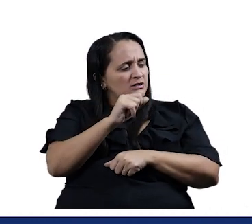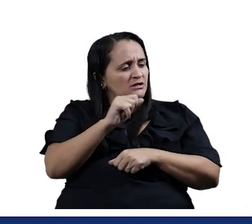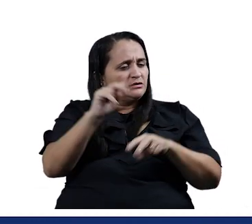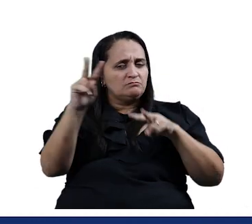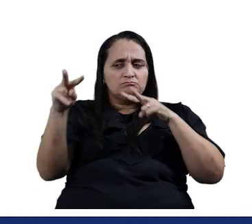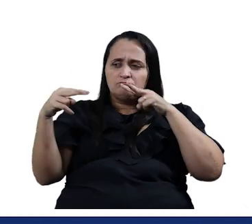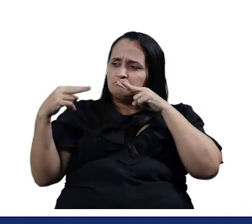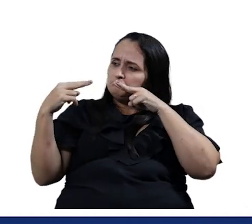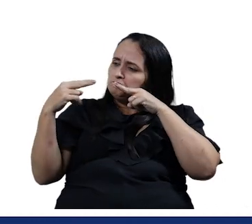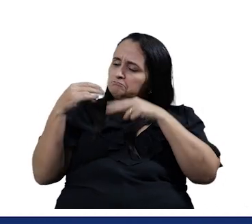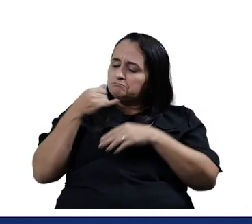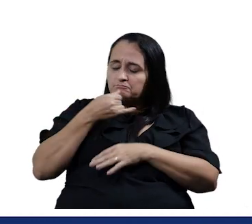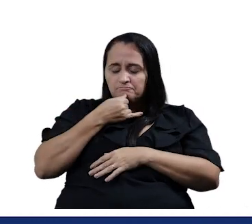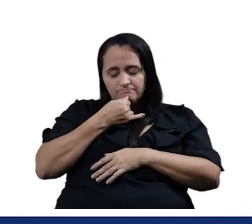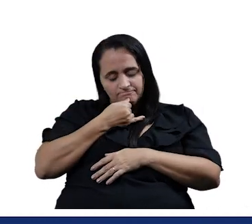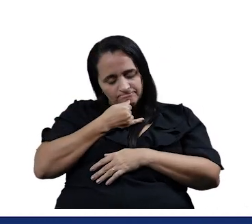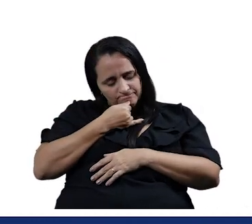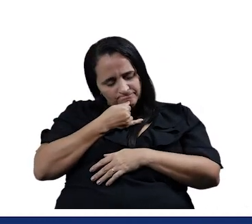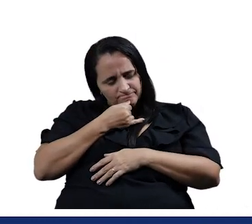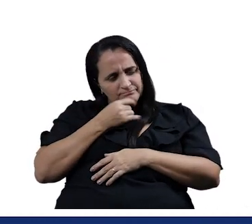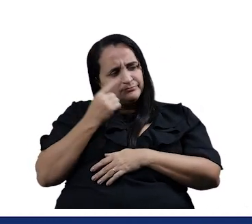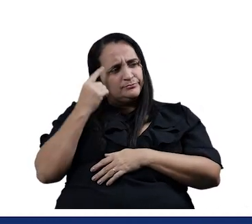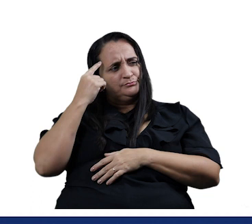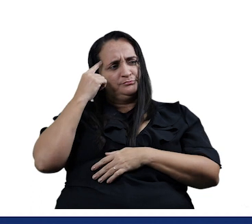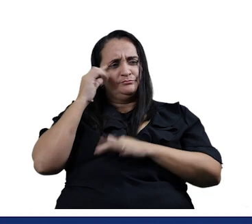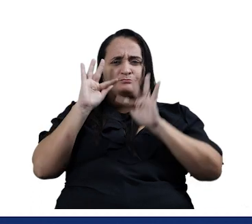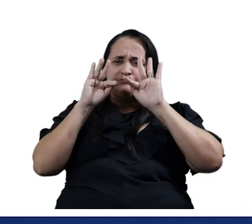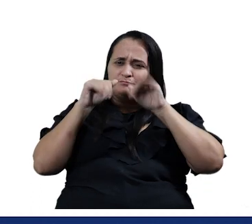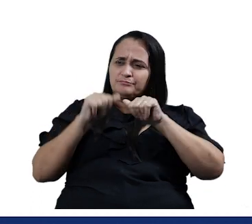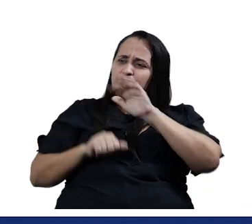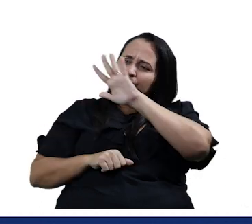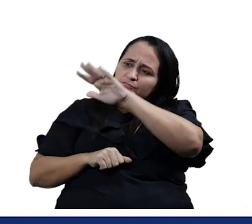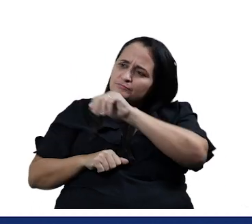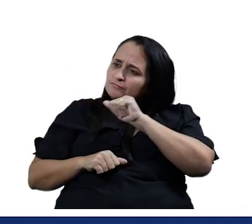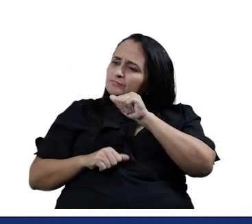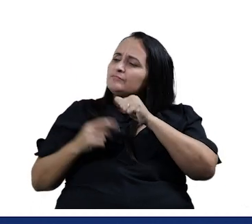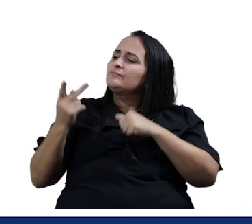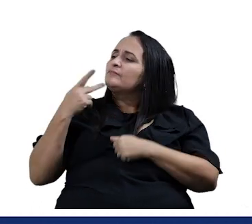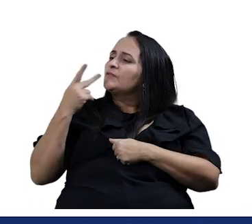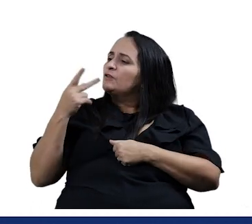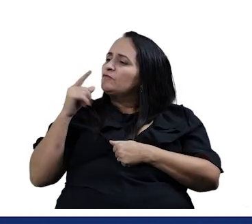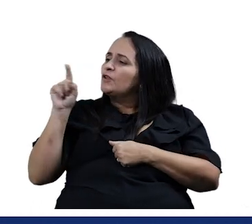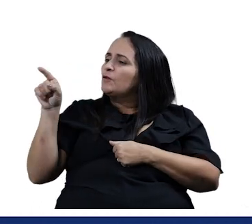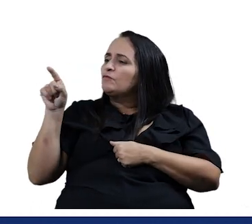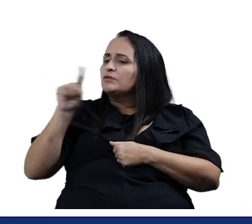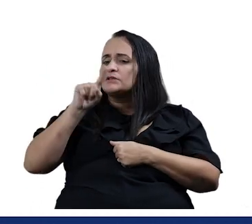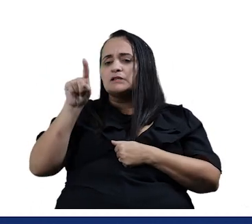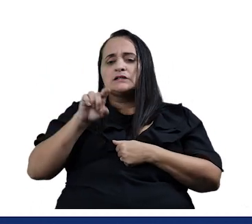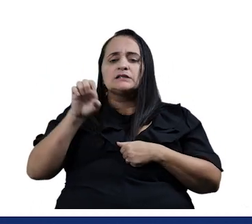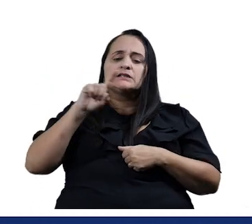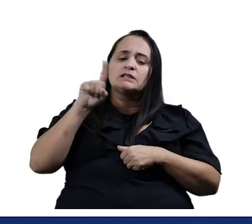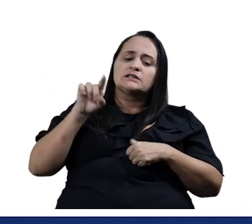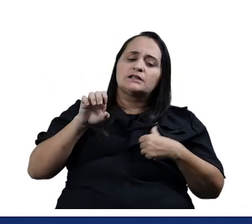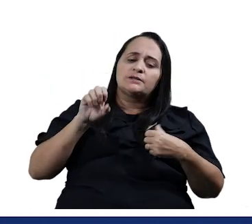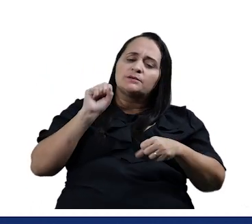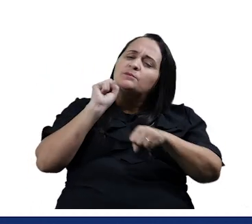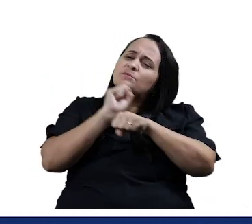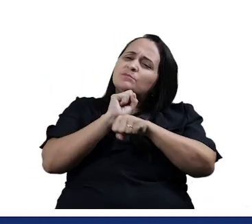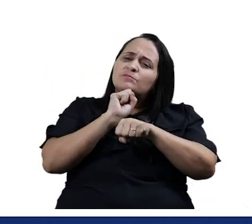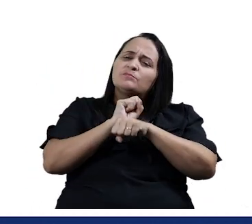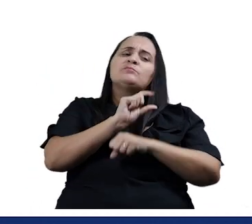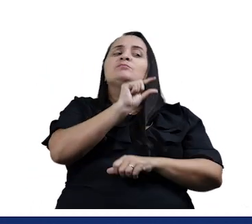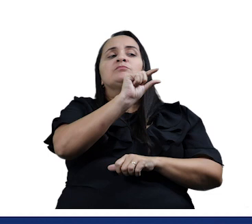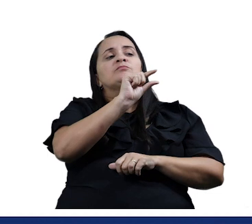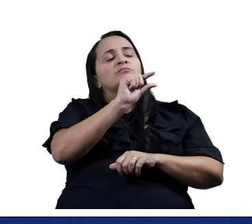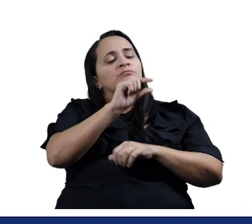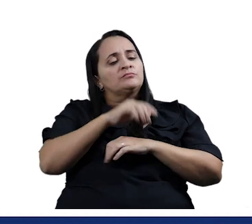saiu. Ela olhou para mim com tristeza. Quando terminou a aula, me chamou. Quero falar uma coisa com você, Zezé.